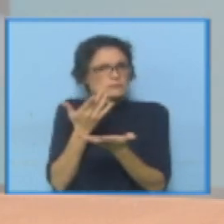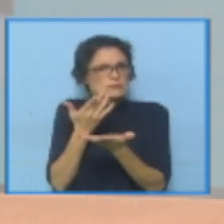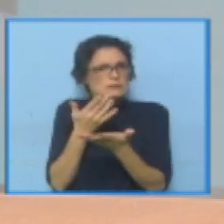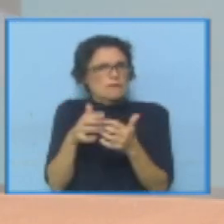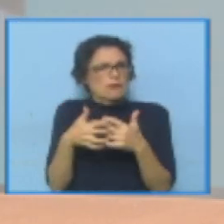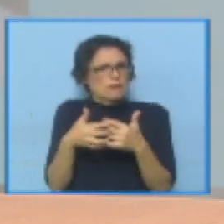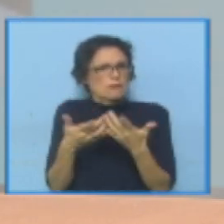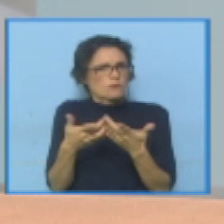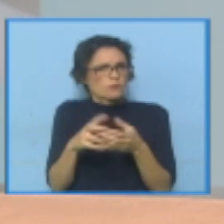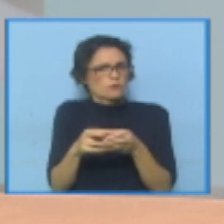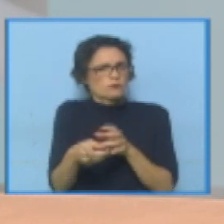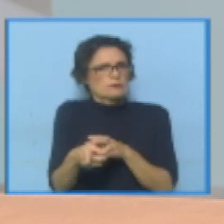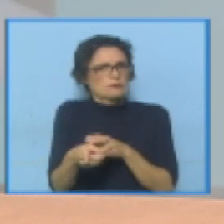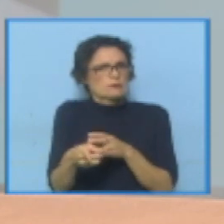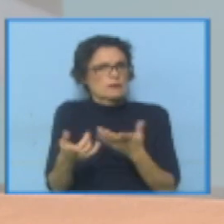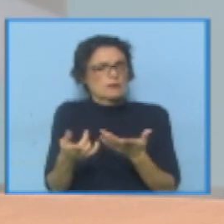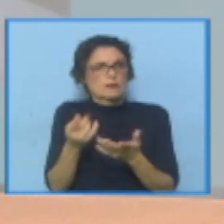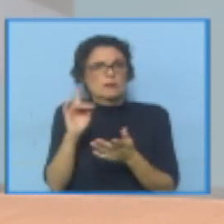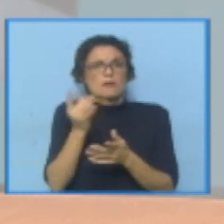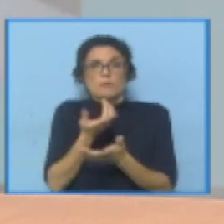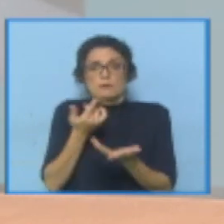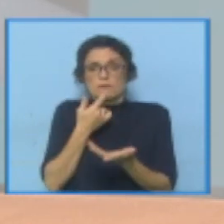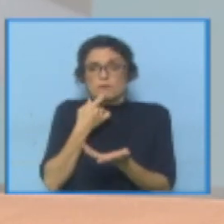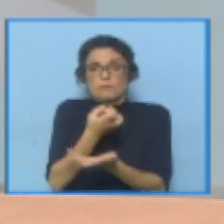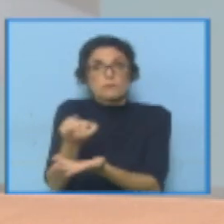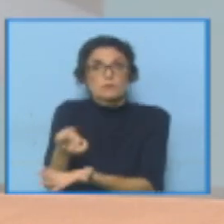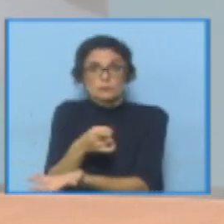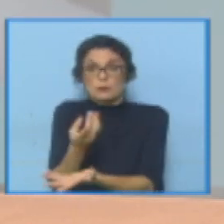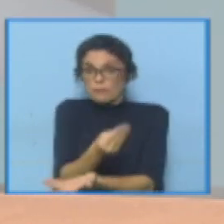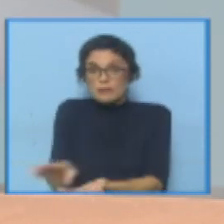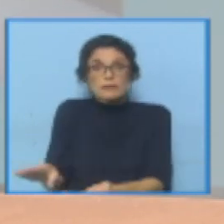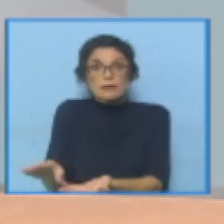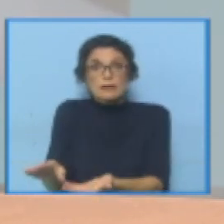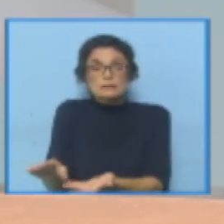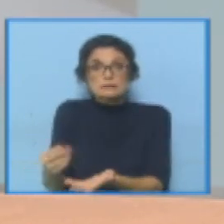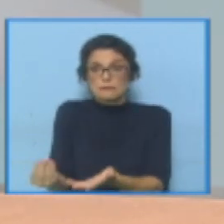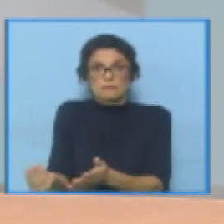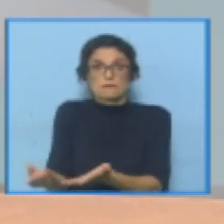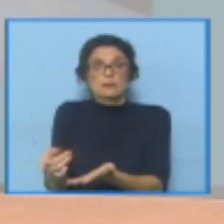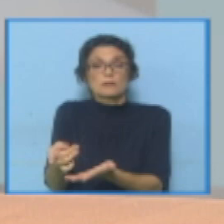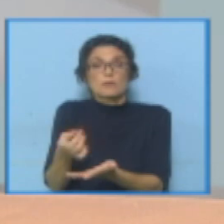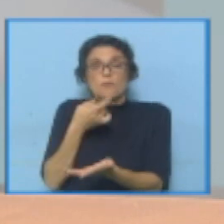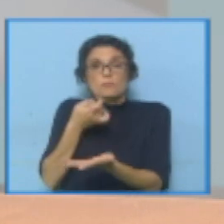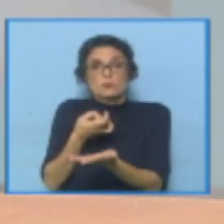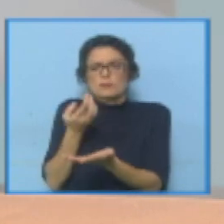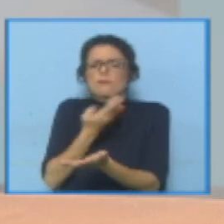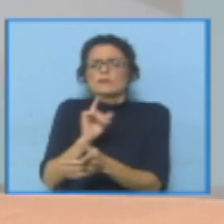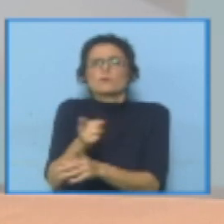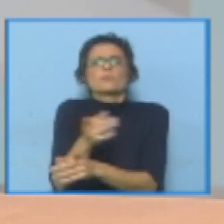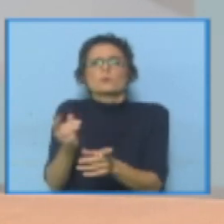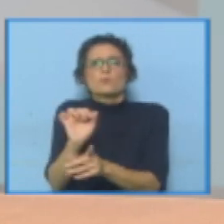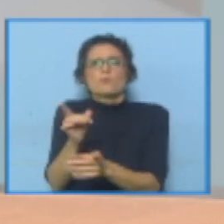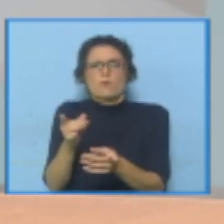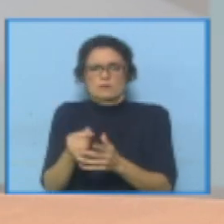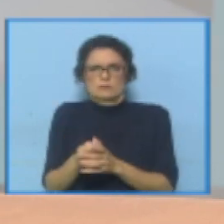direitos. Portanto, quando elas são questionadas, e estamos a falar desde crianças mais pequeninas até adolescentes, quando são questionadas sobre os seus direitos, que direitos é que